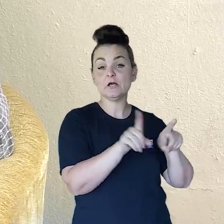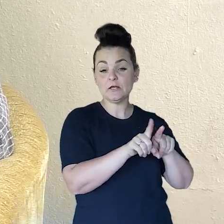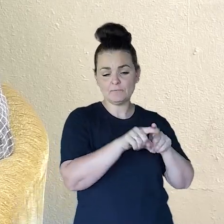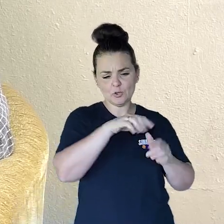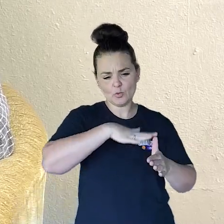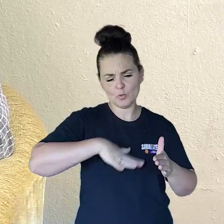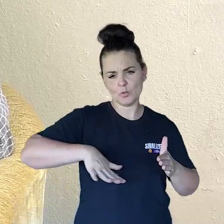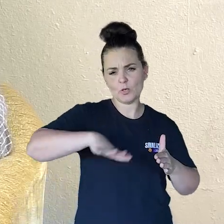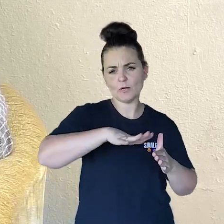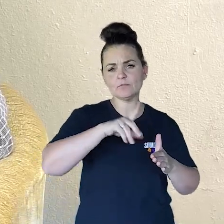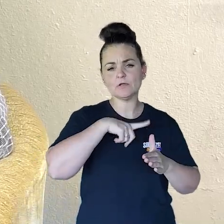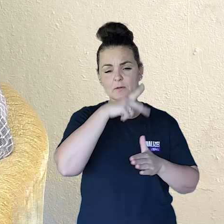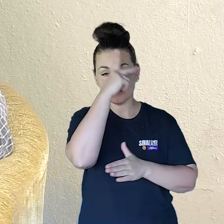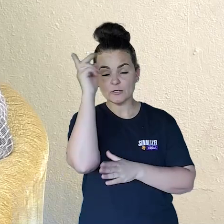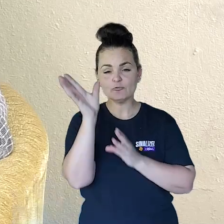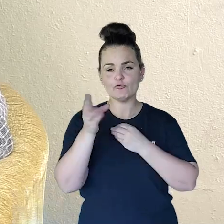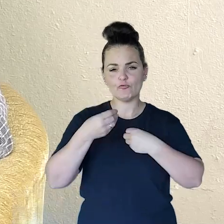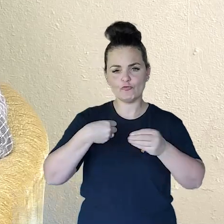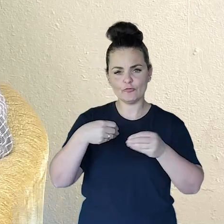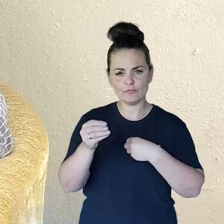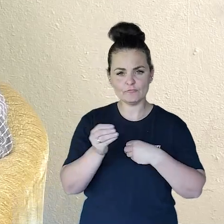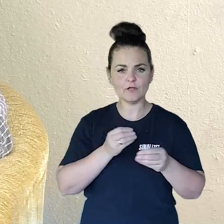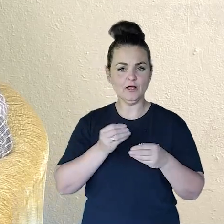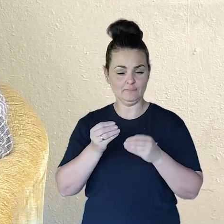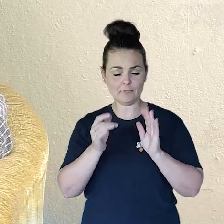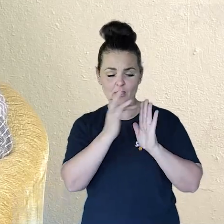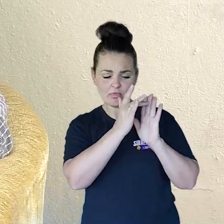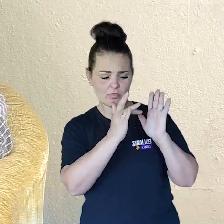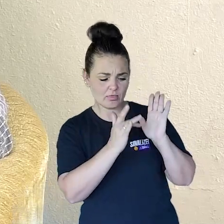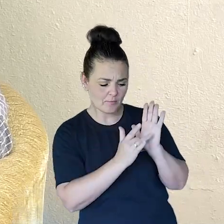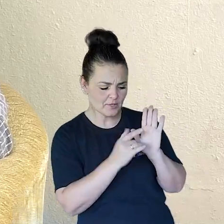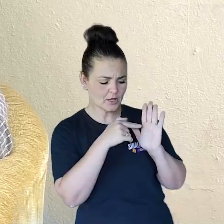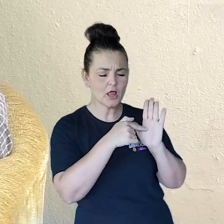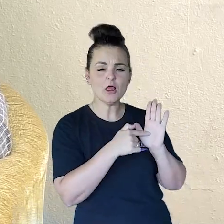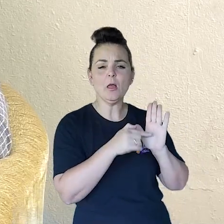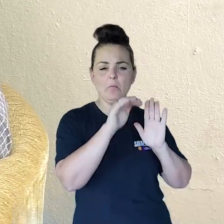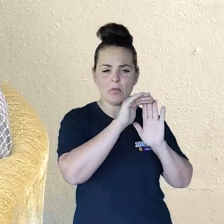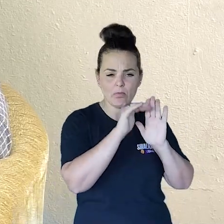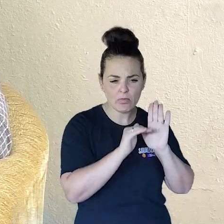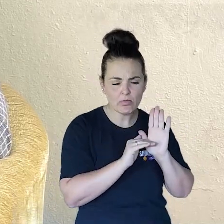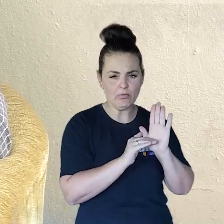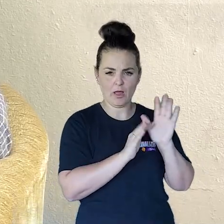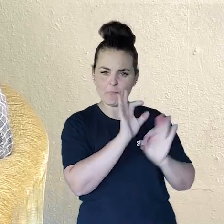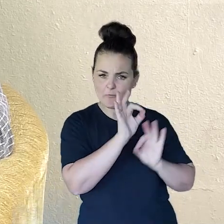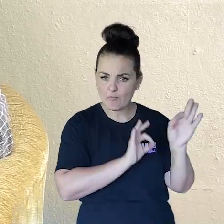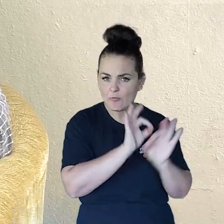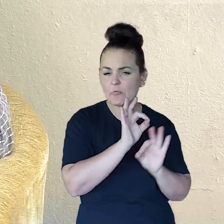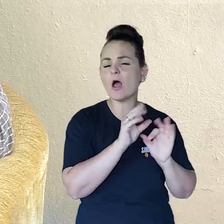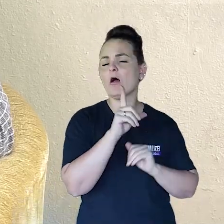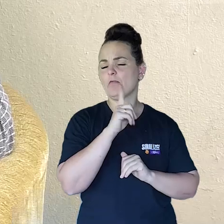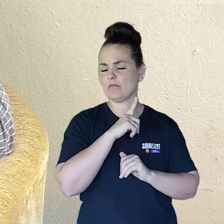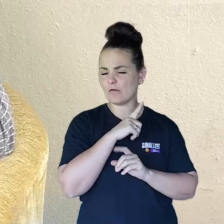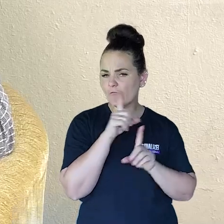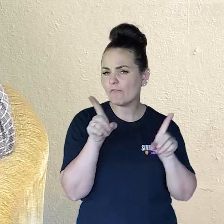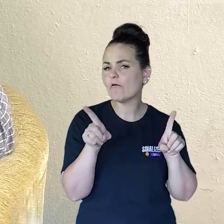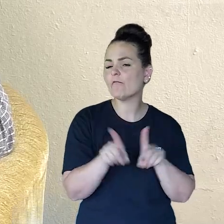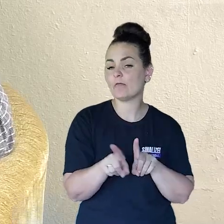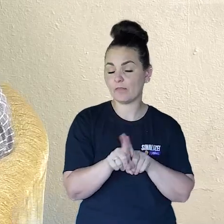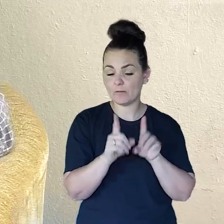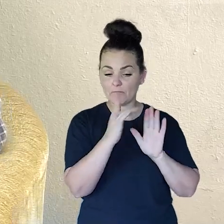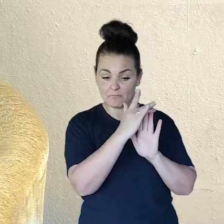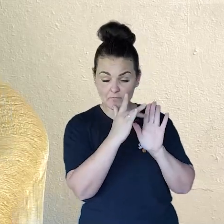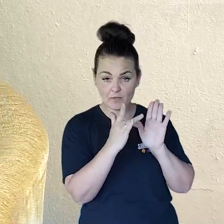nossa sociedade. E foi assim que eu pautei toda a minha atuação parlamentar nesses últimos 4 anos. Claro, com pautas